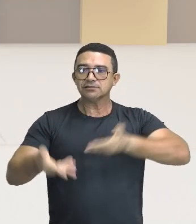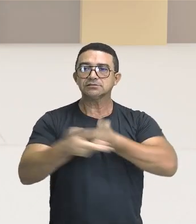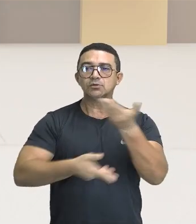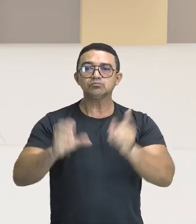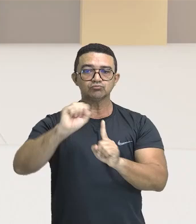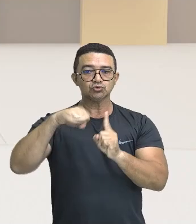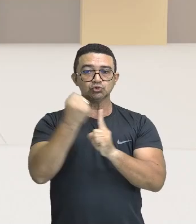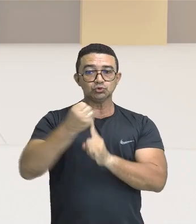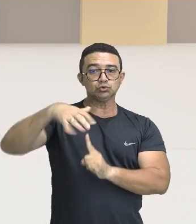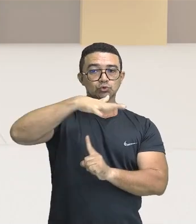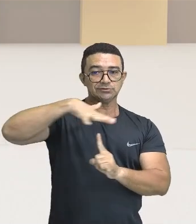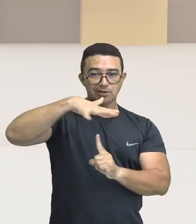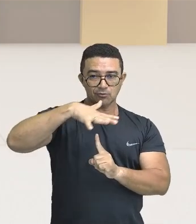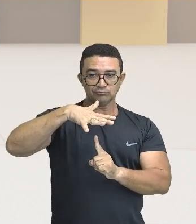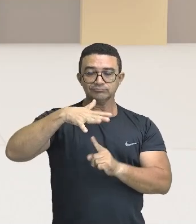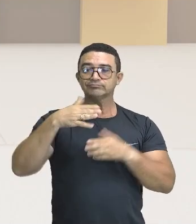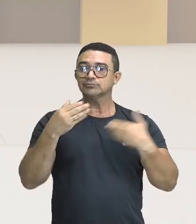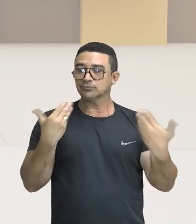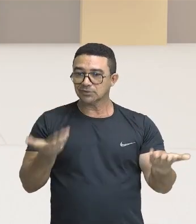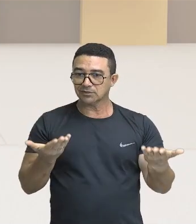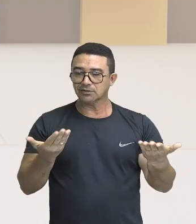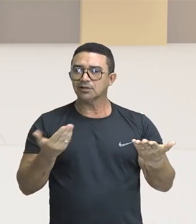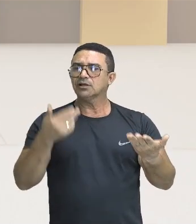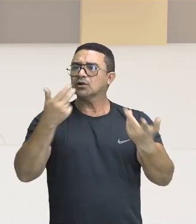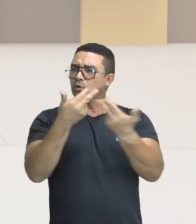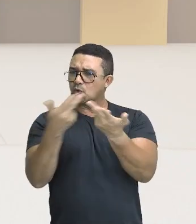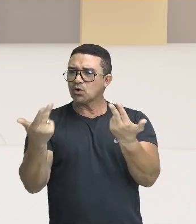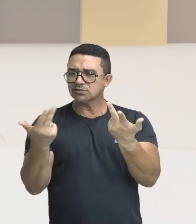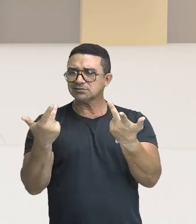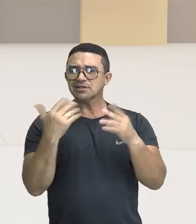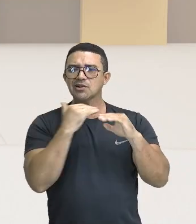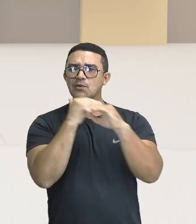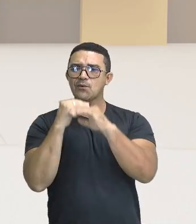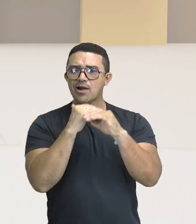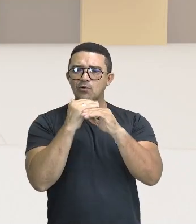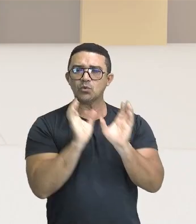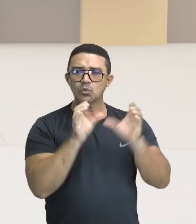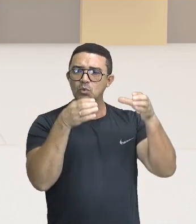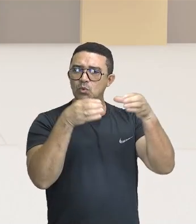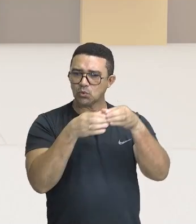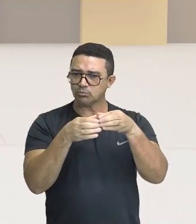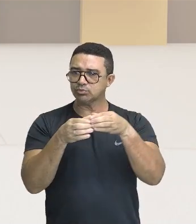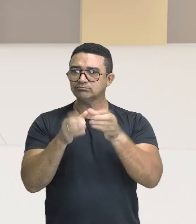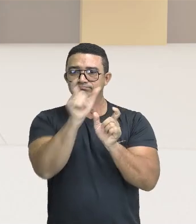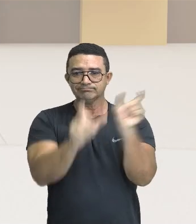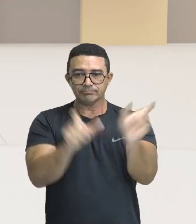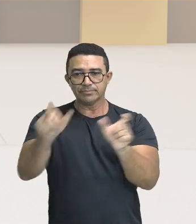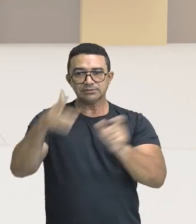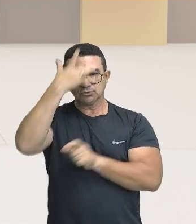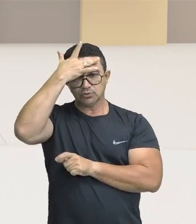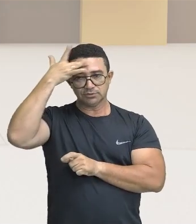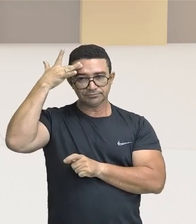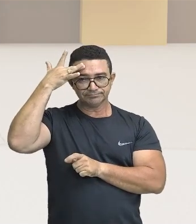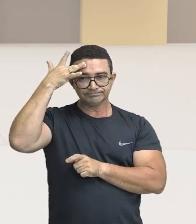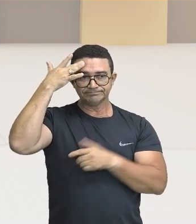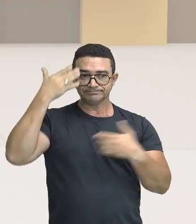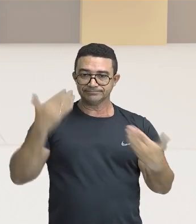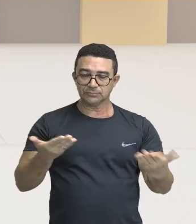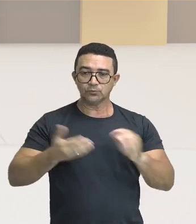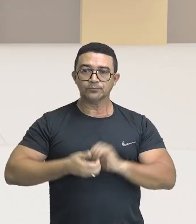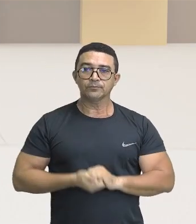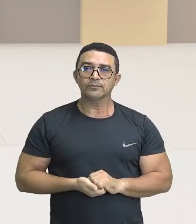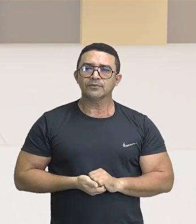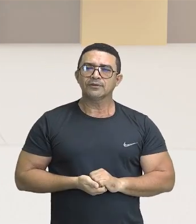social, não é? Pelo que são comuns a um determinado grupo de indivíduos. Portanto, gente, é aquela